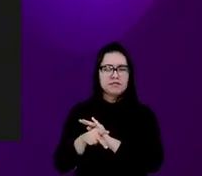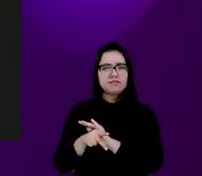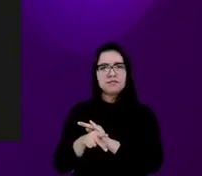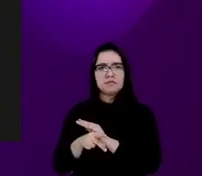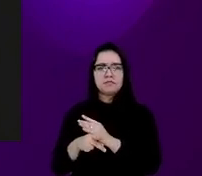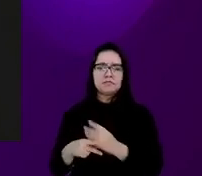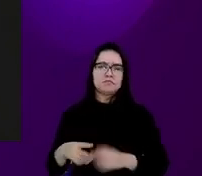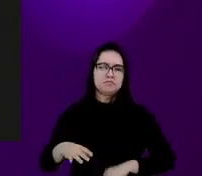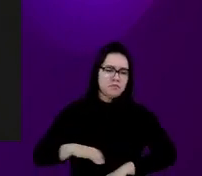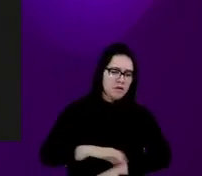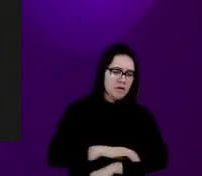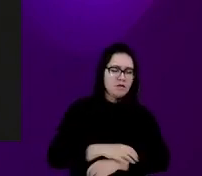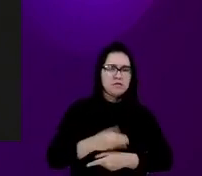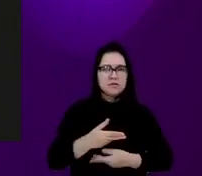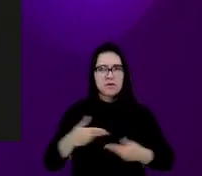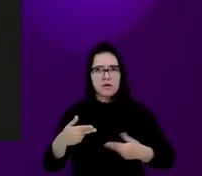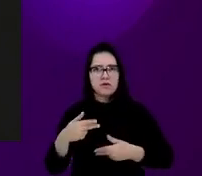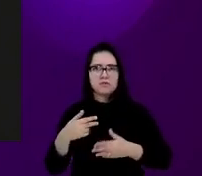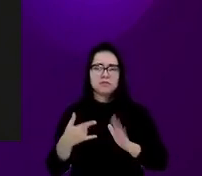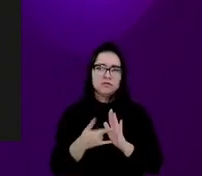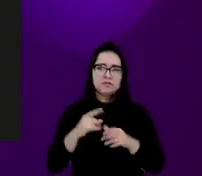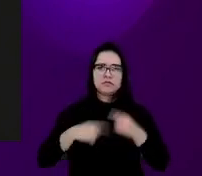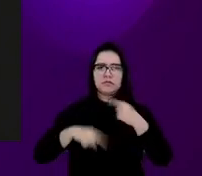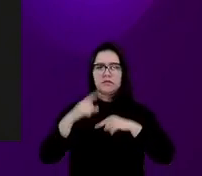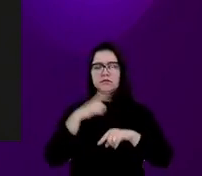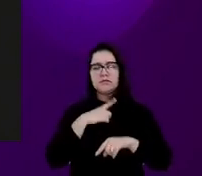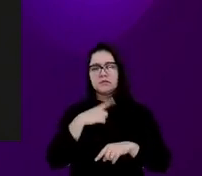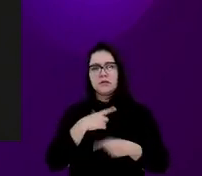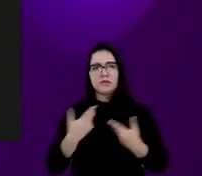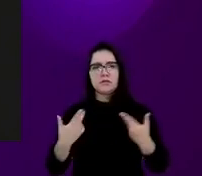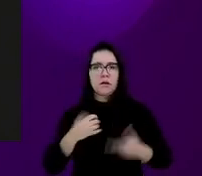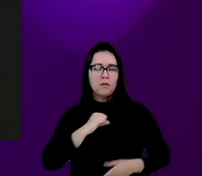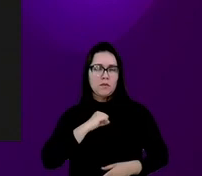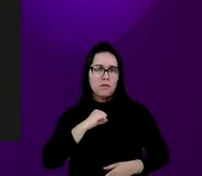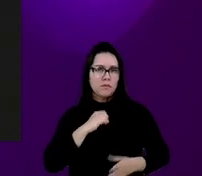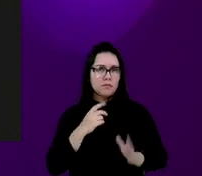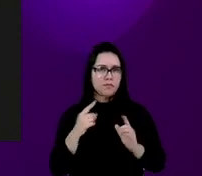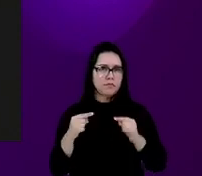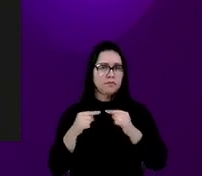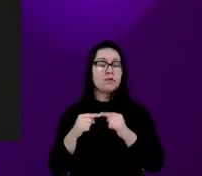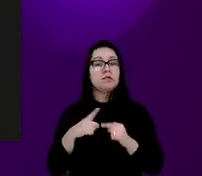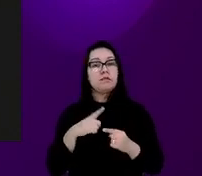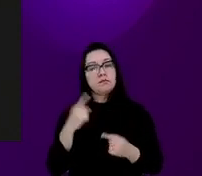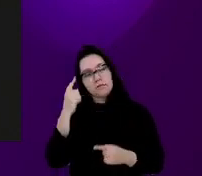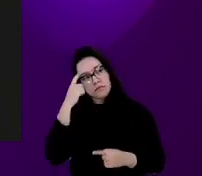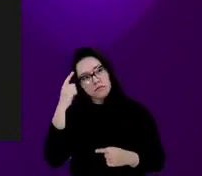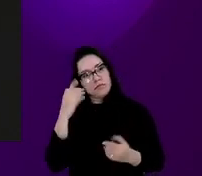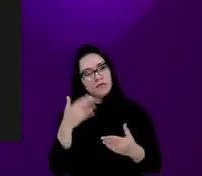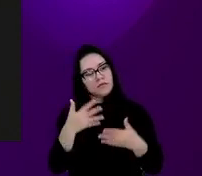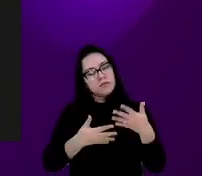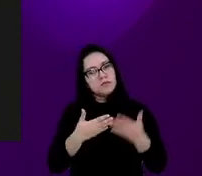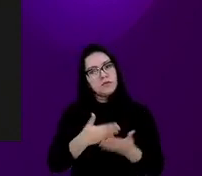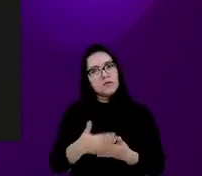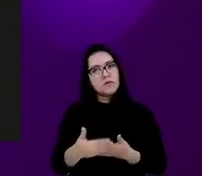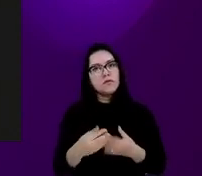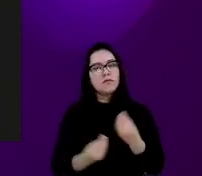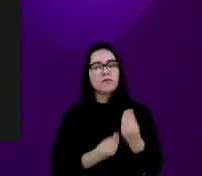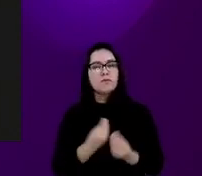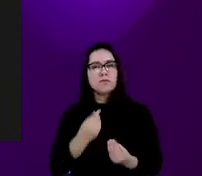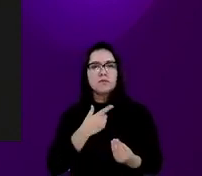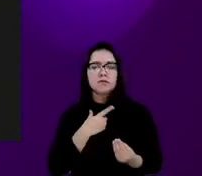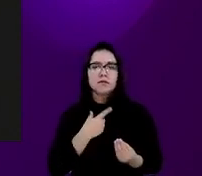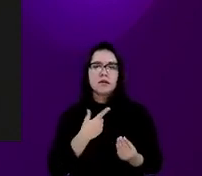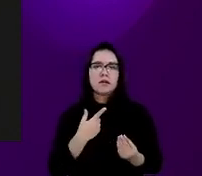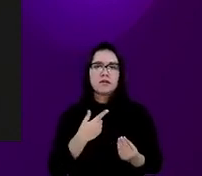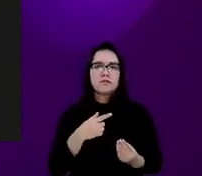desenvolvimento de materiais para cirurgia cardíaca. A gente começou a pensar em como fazer isso para perfusão de